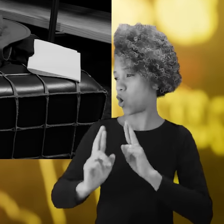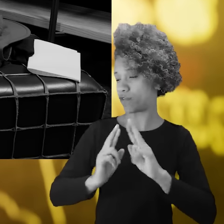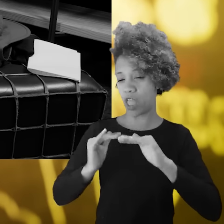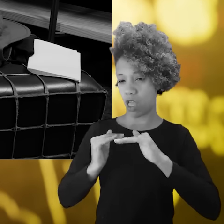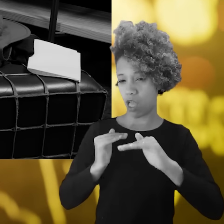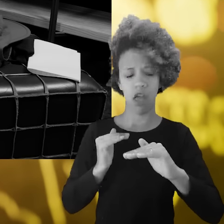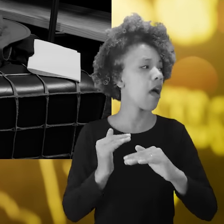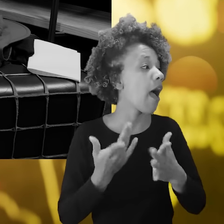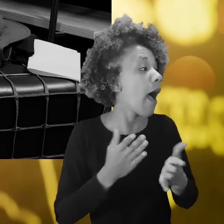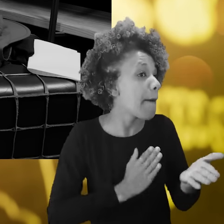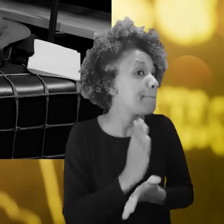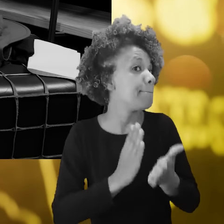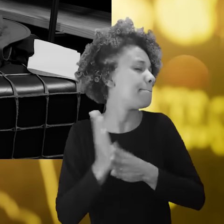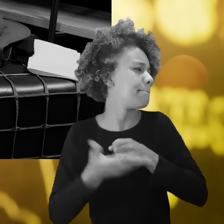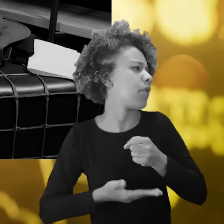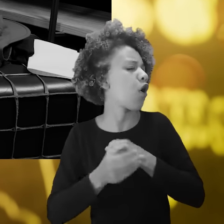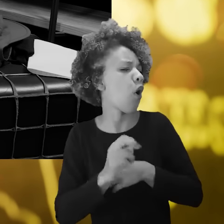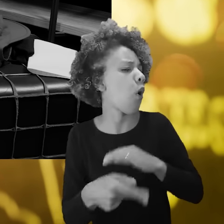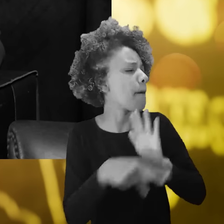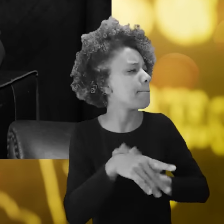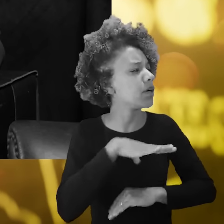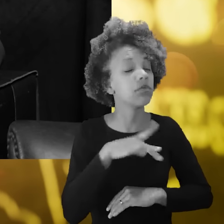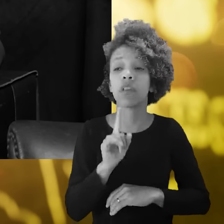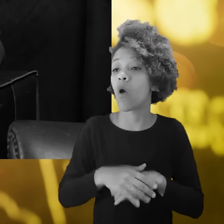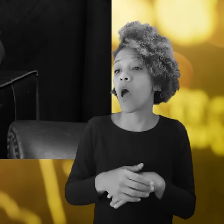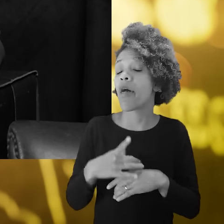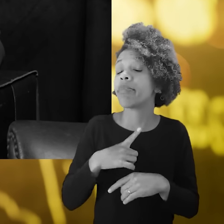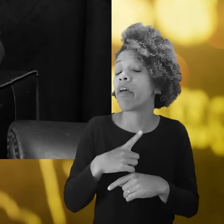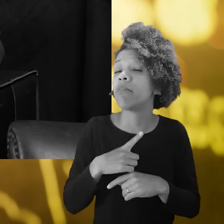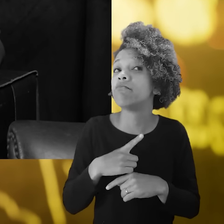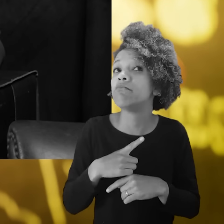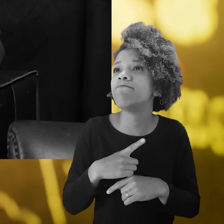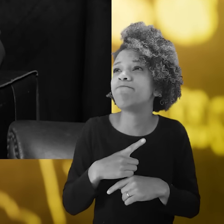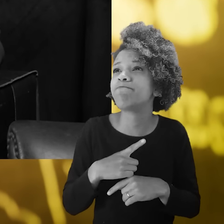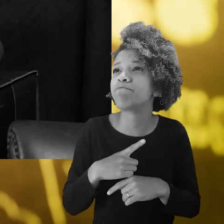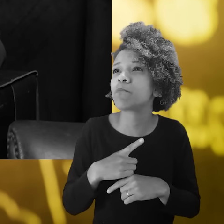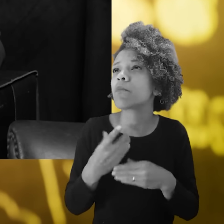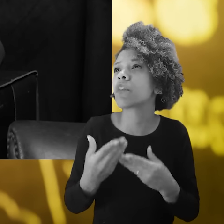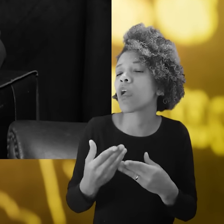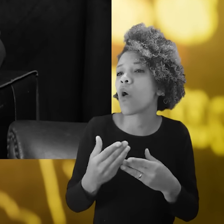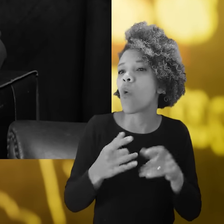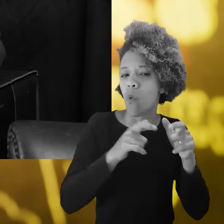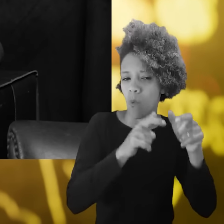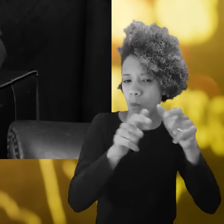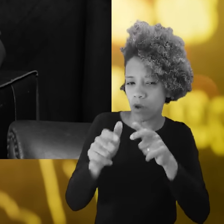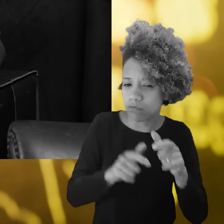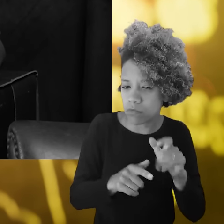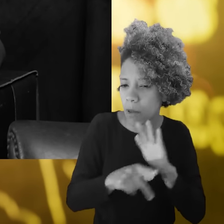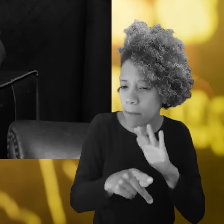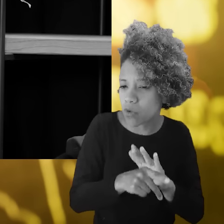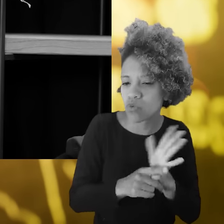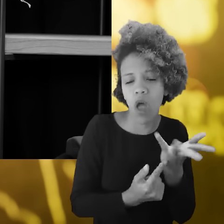baseado em conquistas da cidade ou Baseado Em Quê Não é baseado a gente tem muito o um bairrismo principalmente